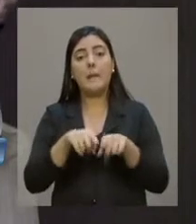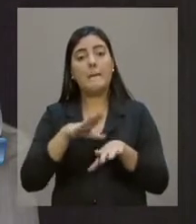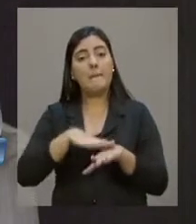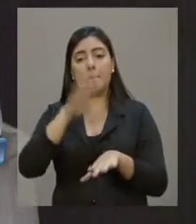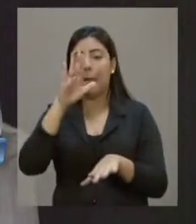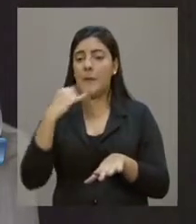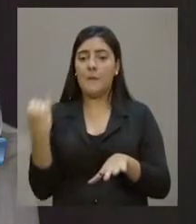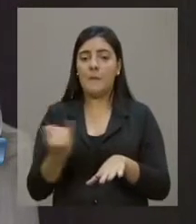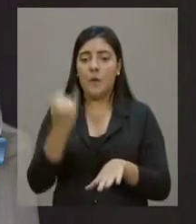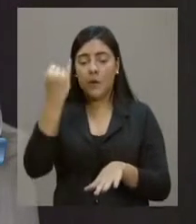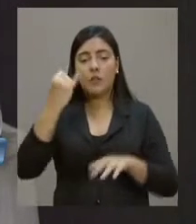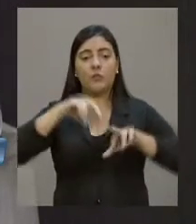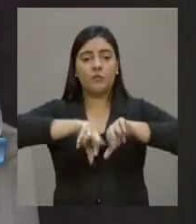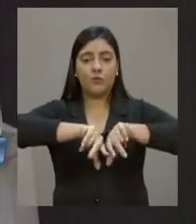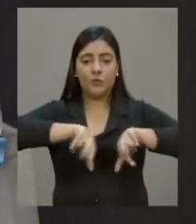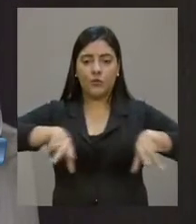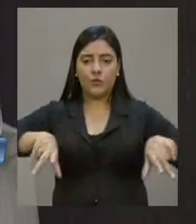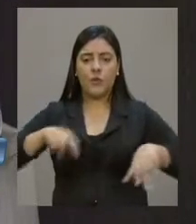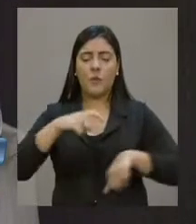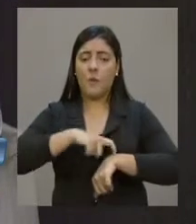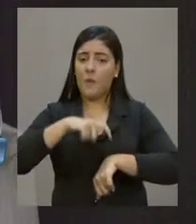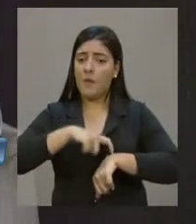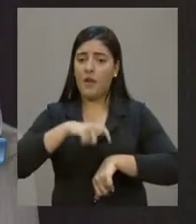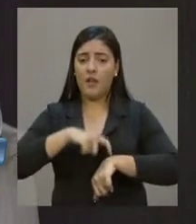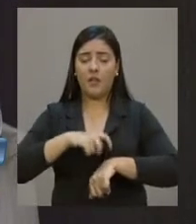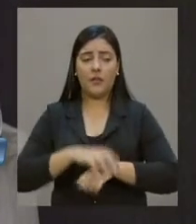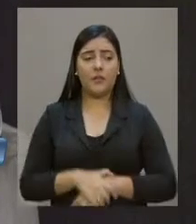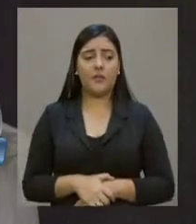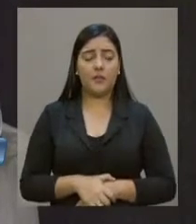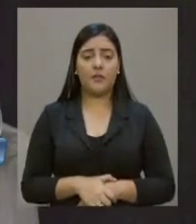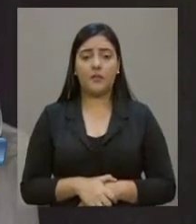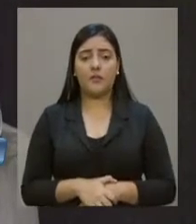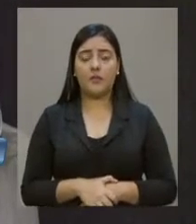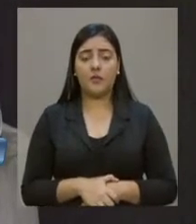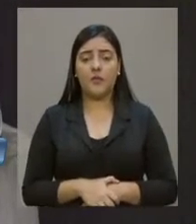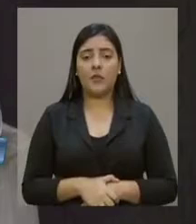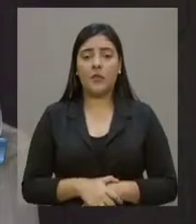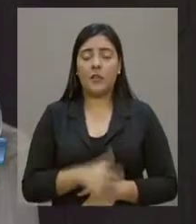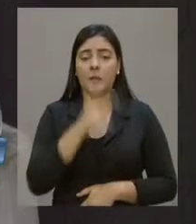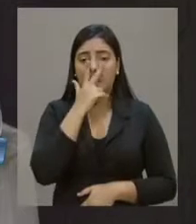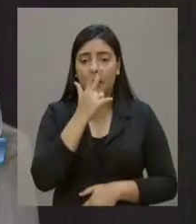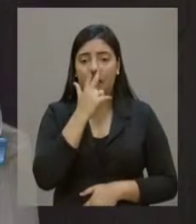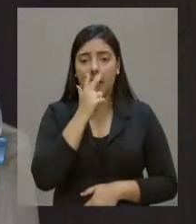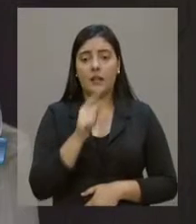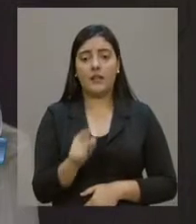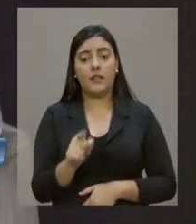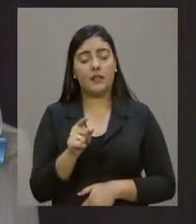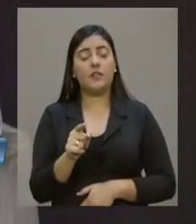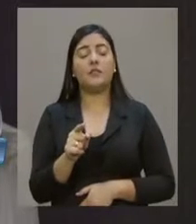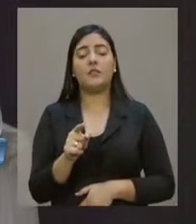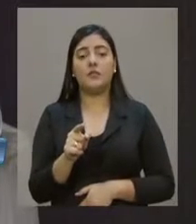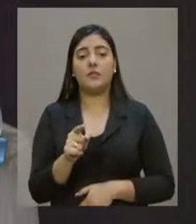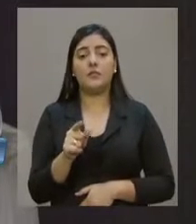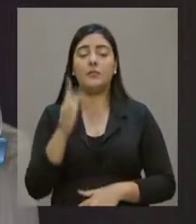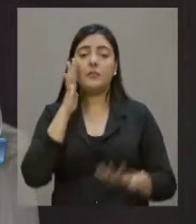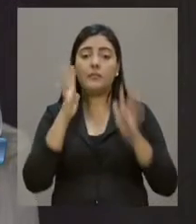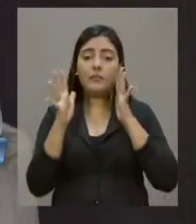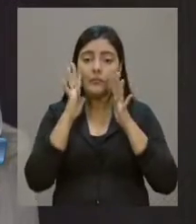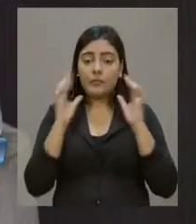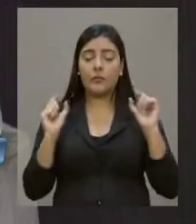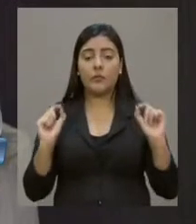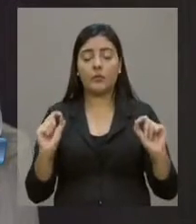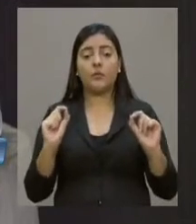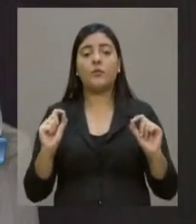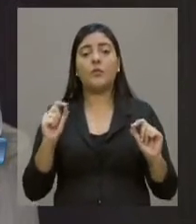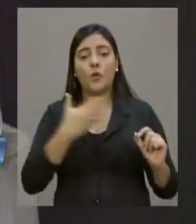rica do ponto de vista da diversidade, isso não passa por esse governo. Seria muito sofisticado, né, pensar